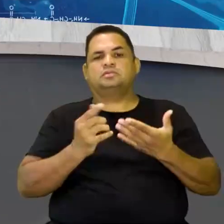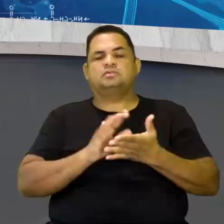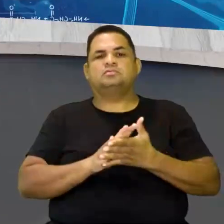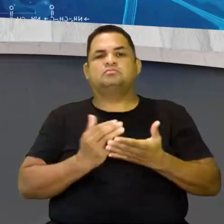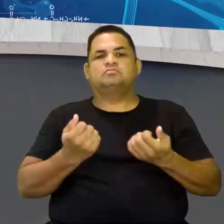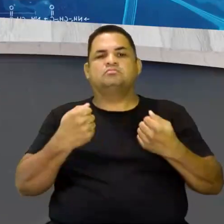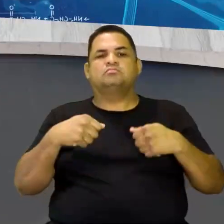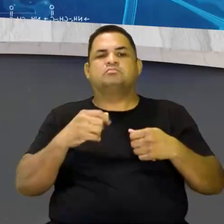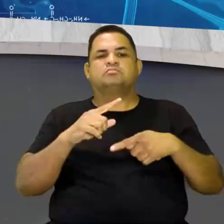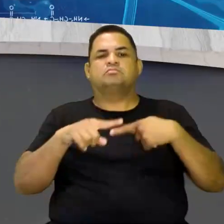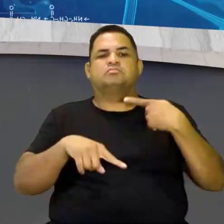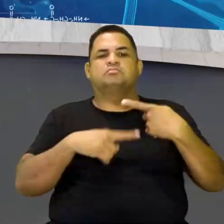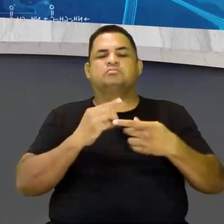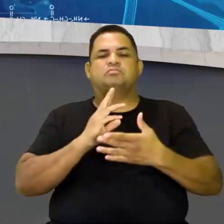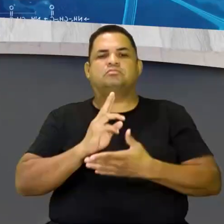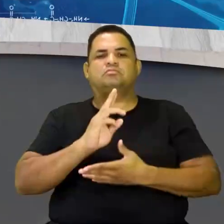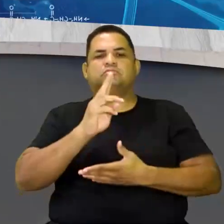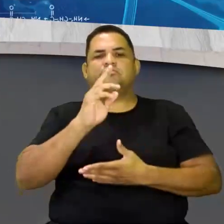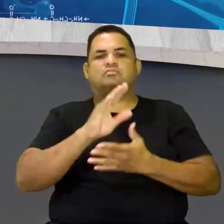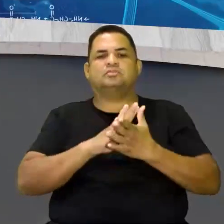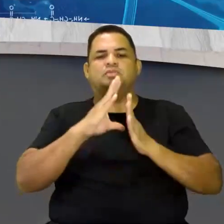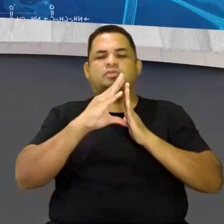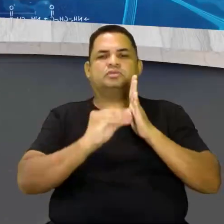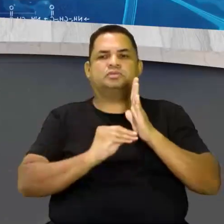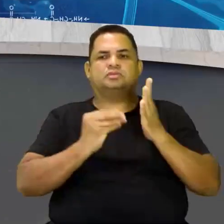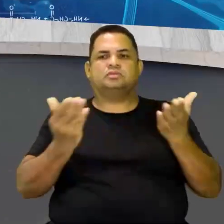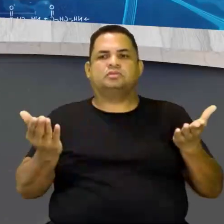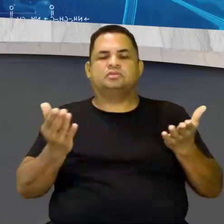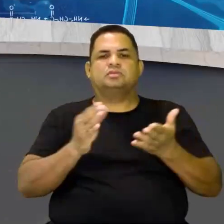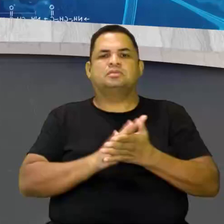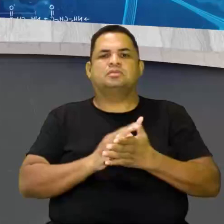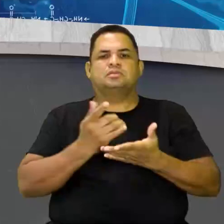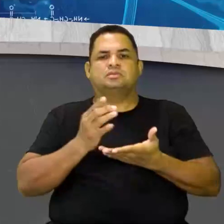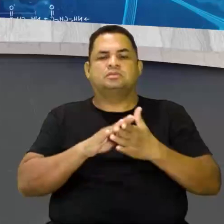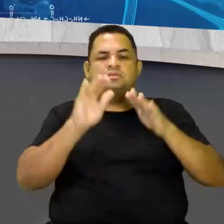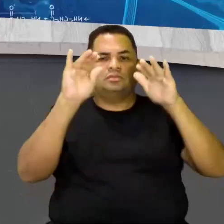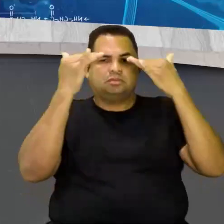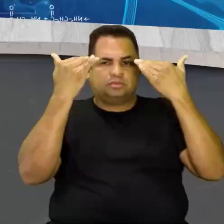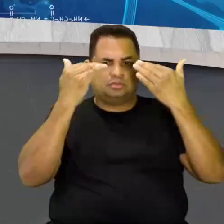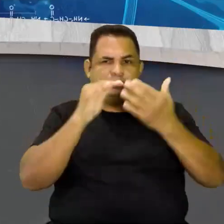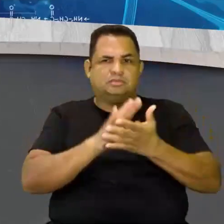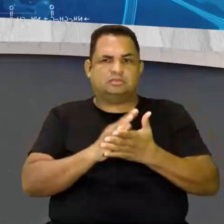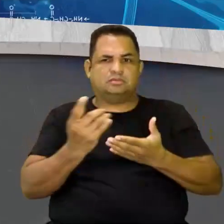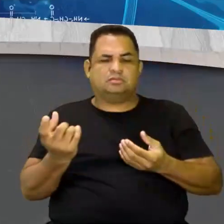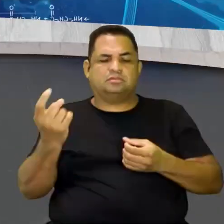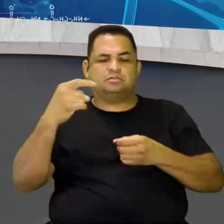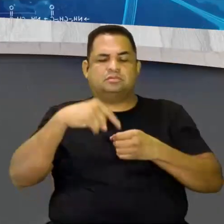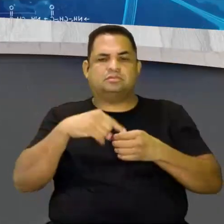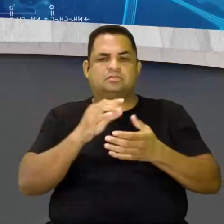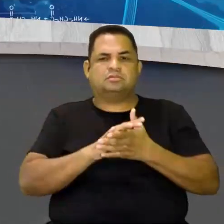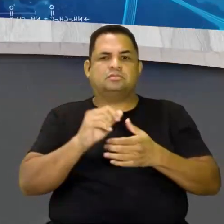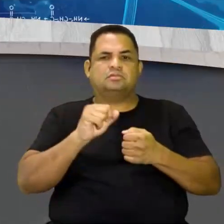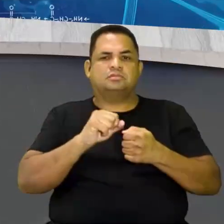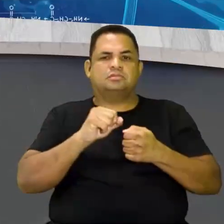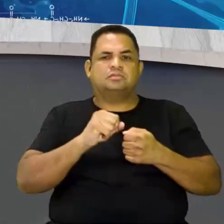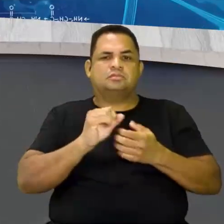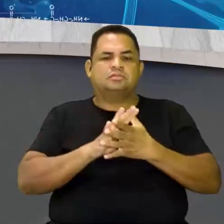que a gente possa depois dar prosseguimento nos conteúdos, né, Almeida? É por isso que você fique de olho, que voltaremos